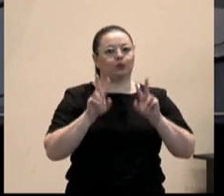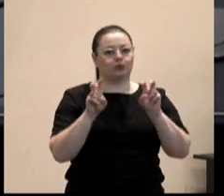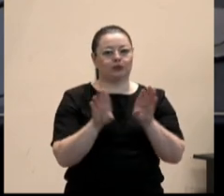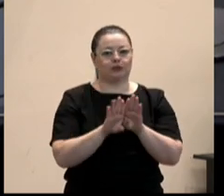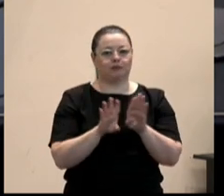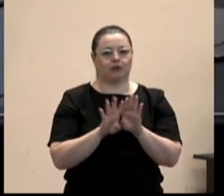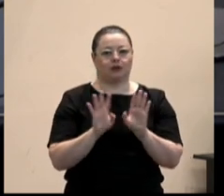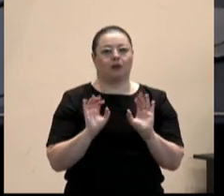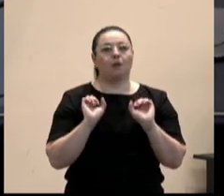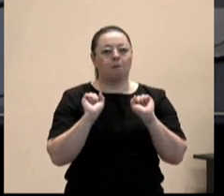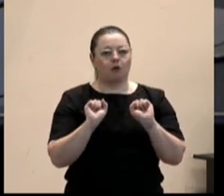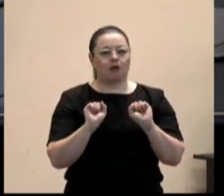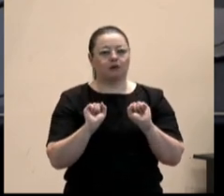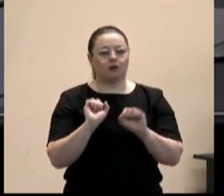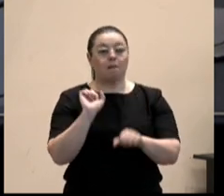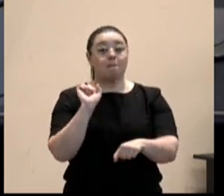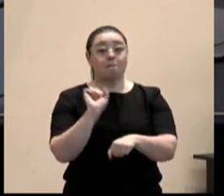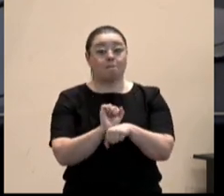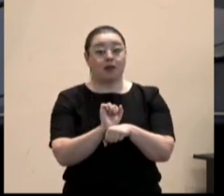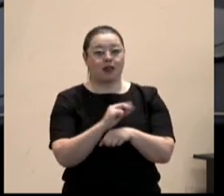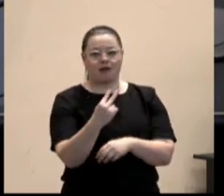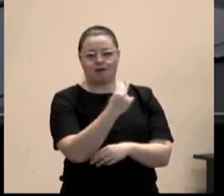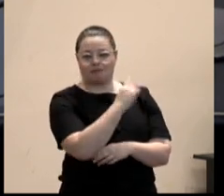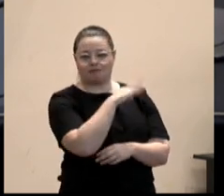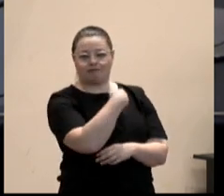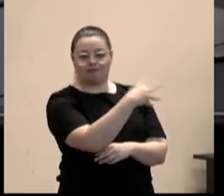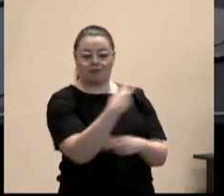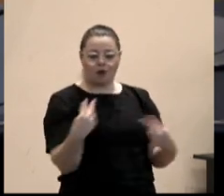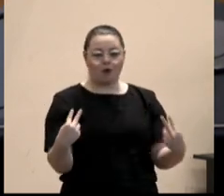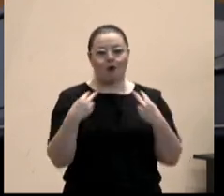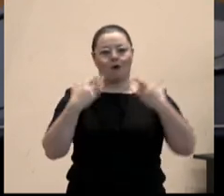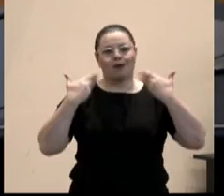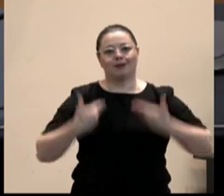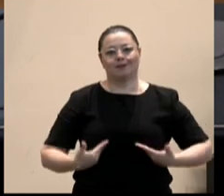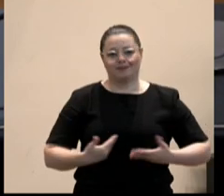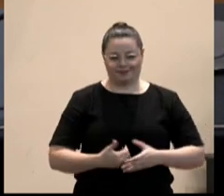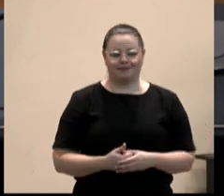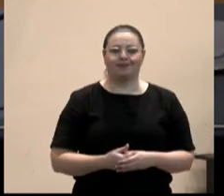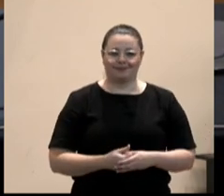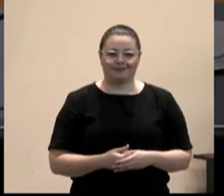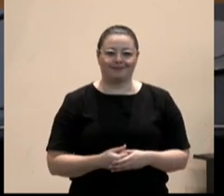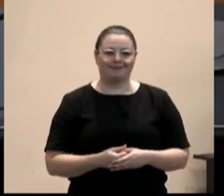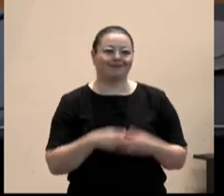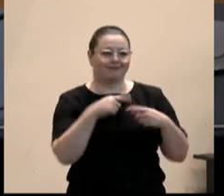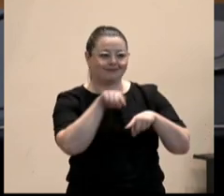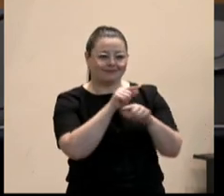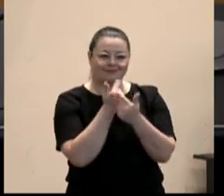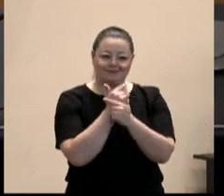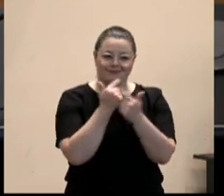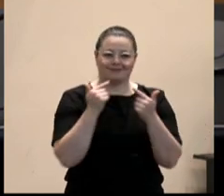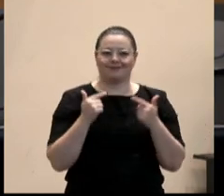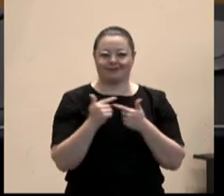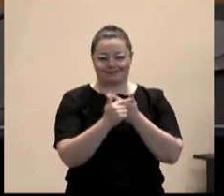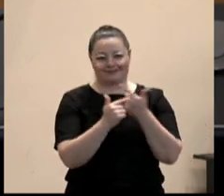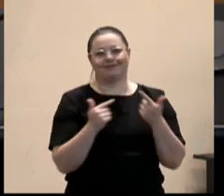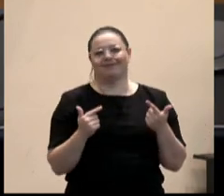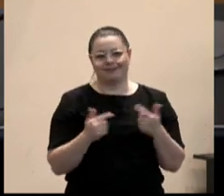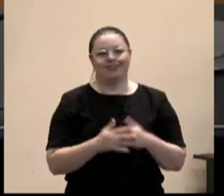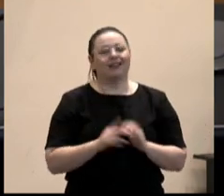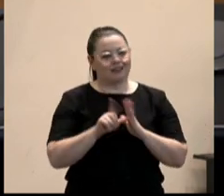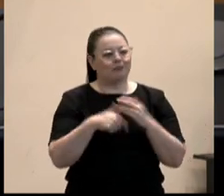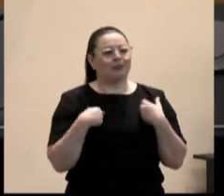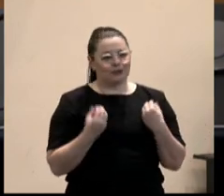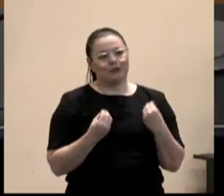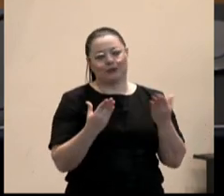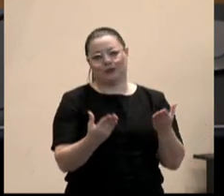Podem parar de olhar para a lista lá e olhem para mim agora. Depois eu passo para vocês isso aí. Eu não coloquei muito dado aqui,